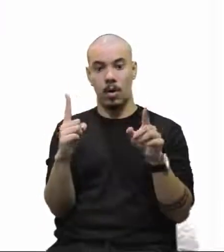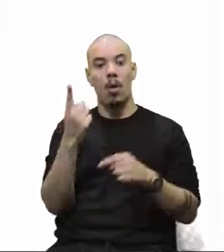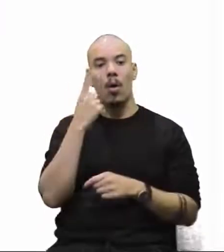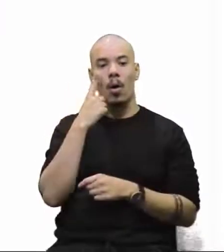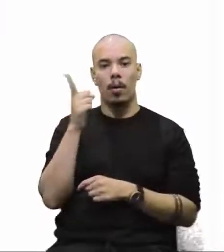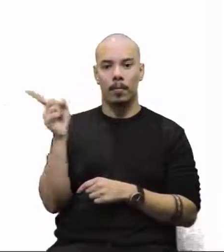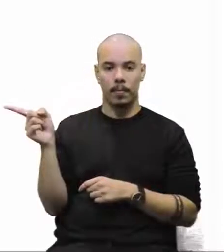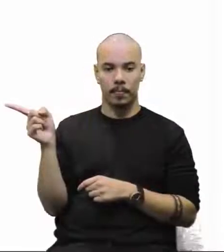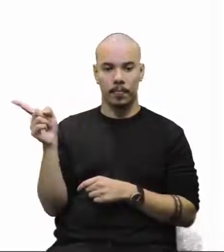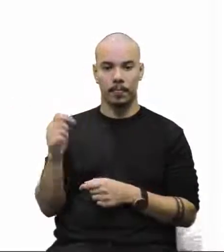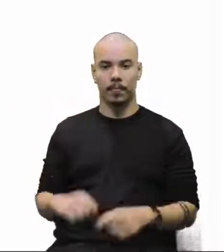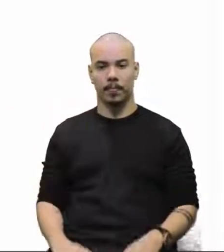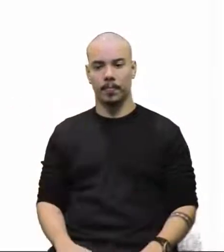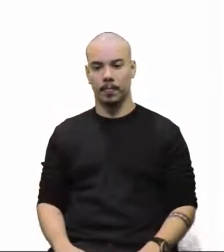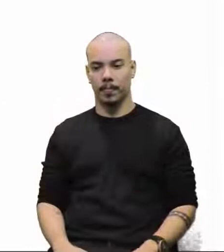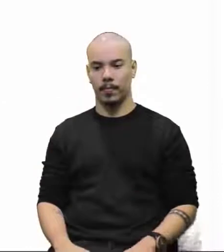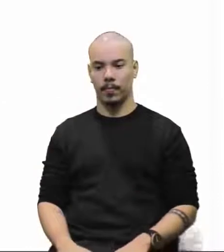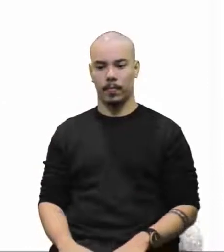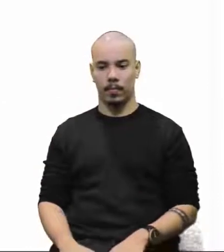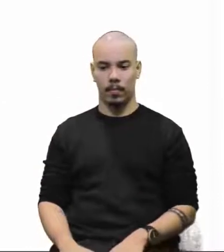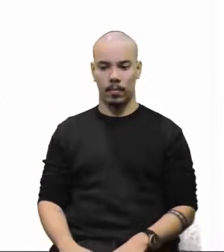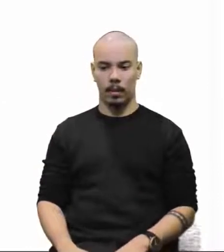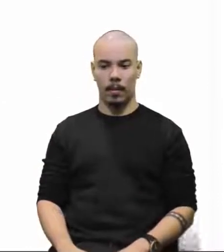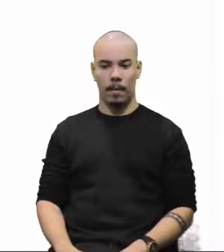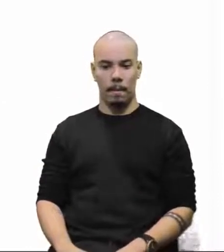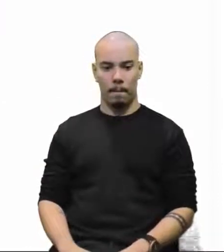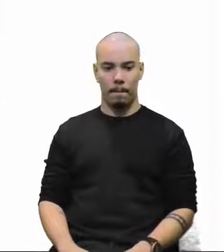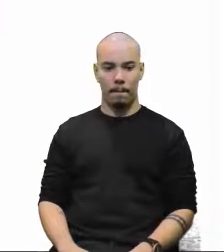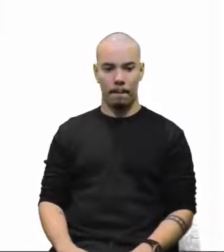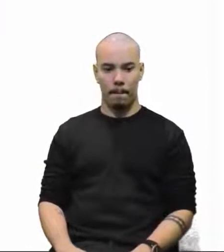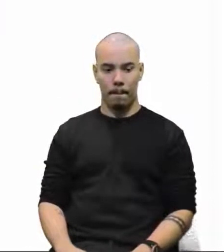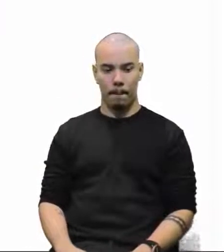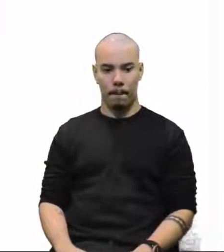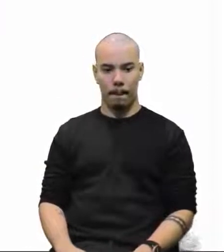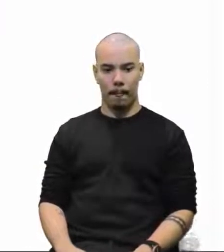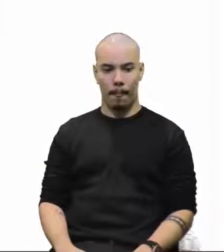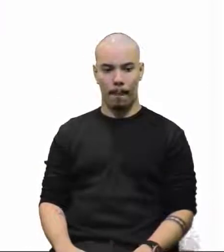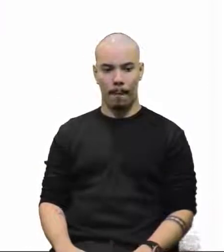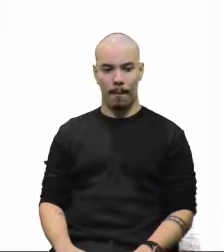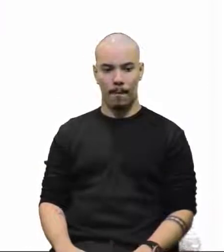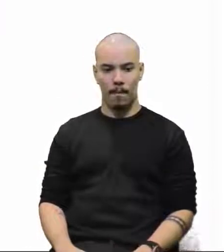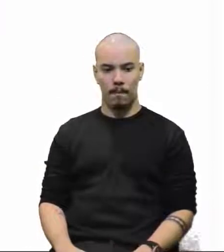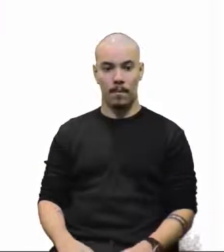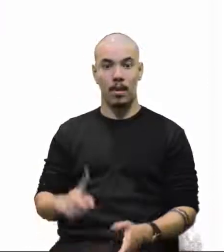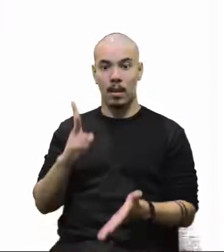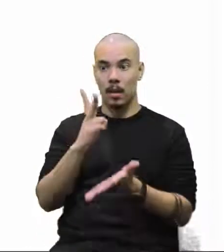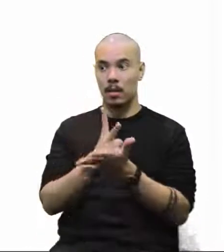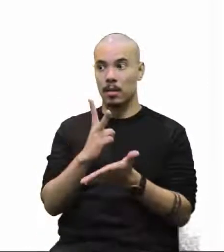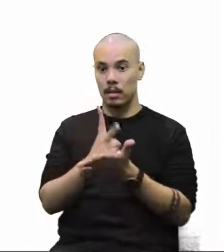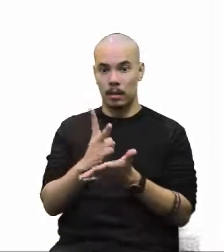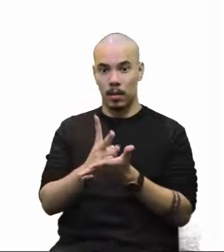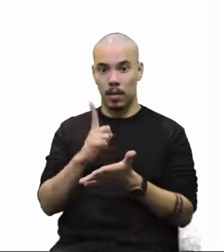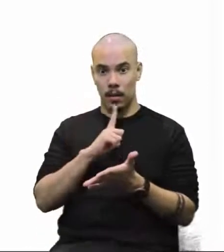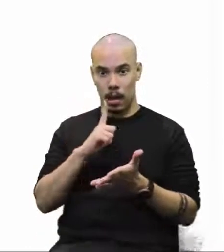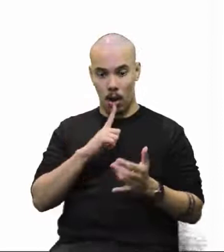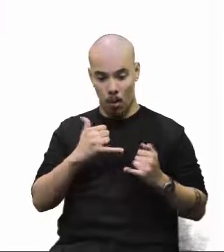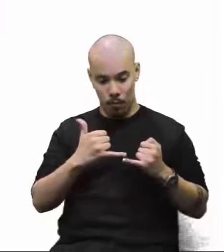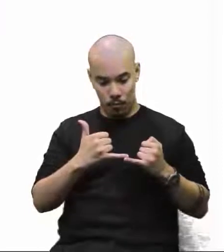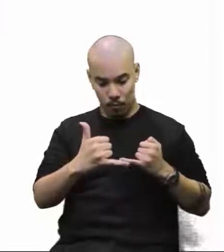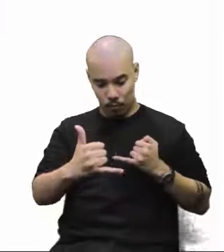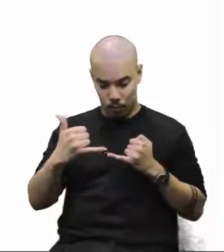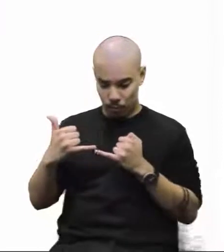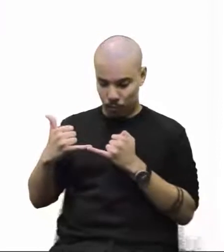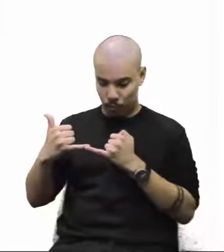aqui. Essa corrente 1, ela não vai afetar esse próprio fio. Ela vai afetar esse outro. Vai afetar o outro,